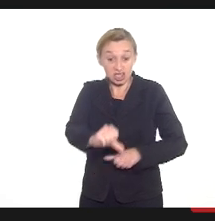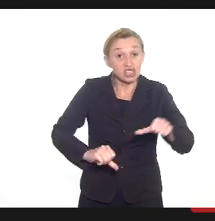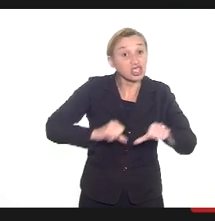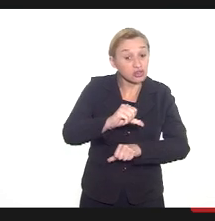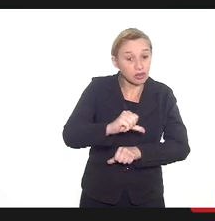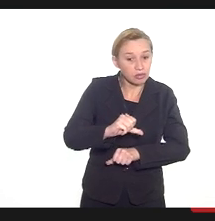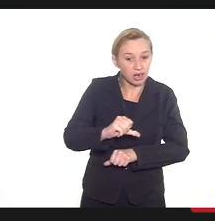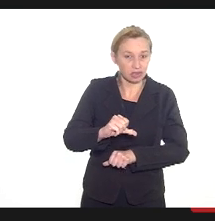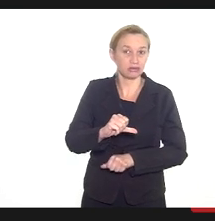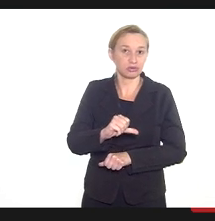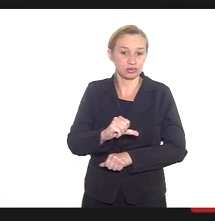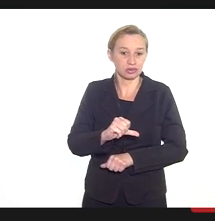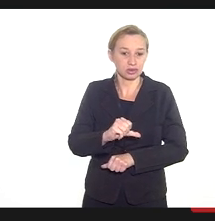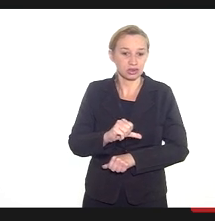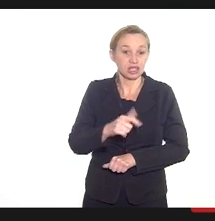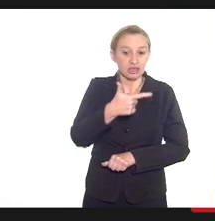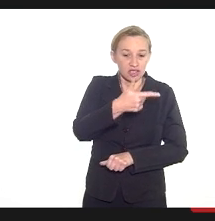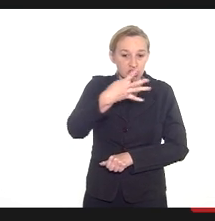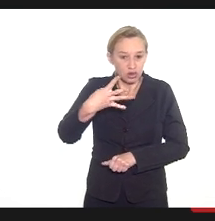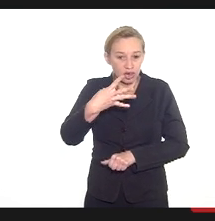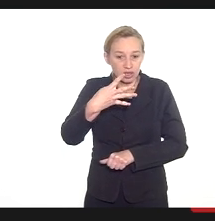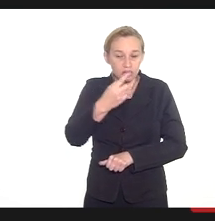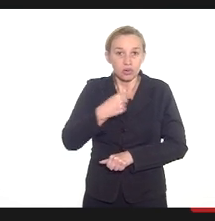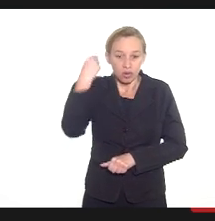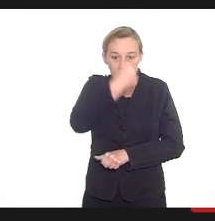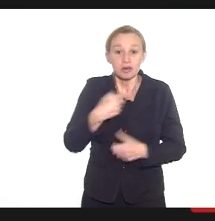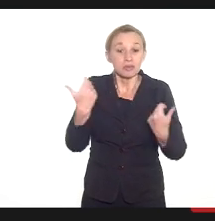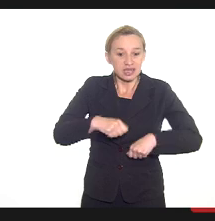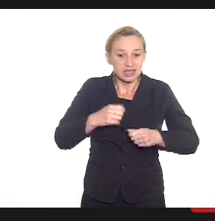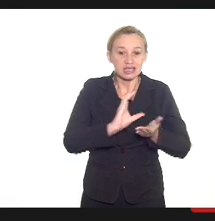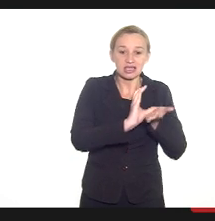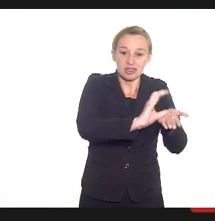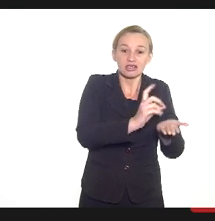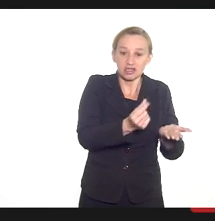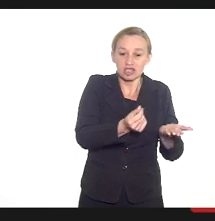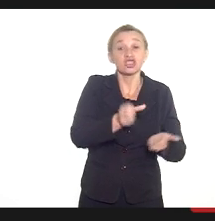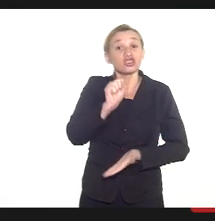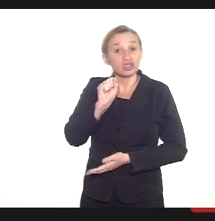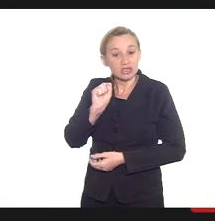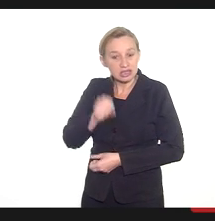em 24 horas. Para isso, precisa, sim, de verba.